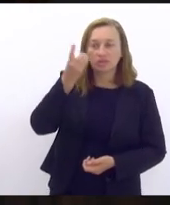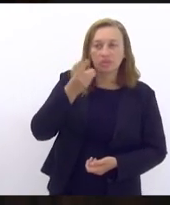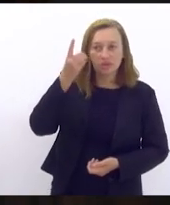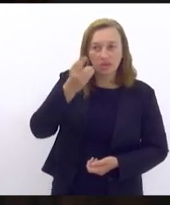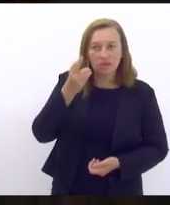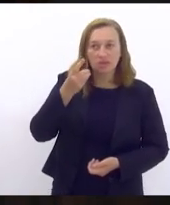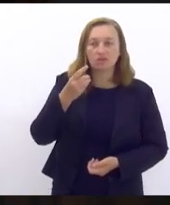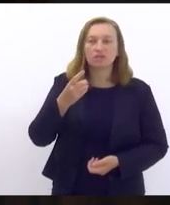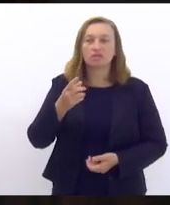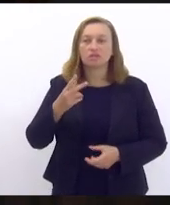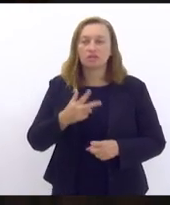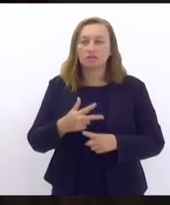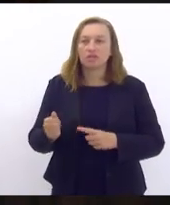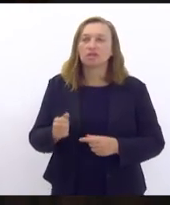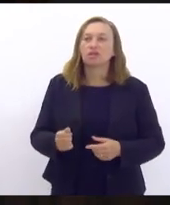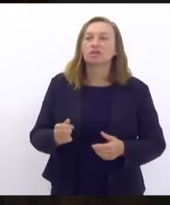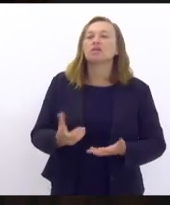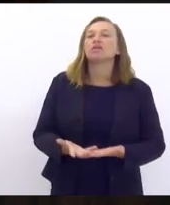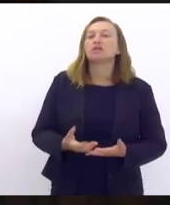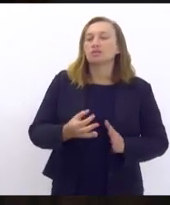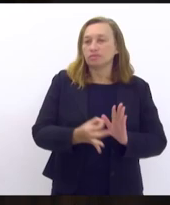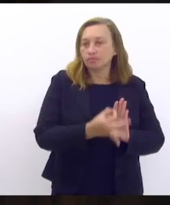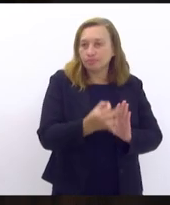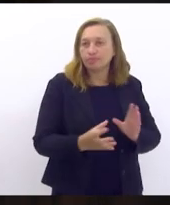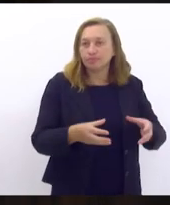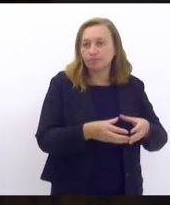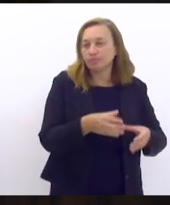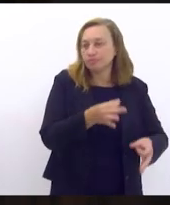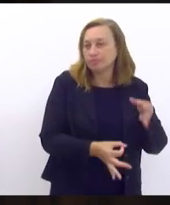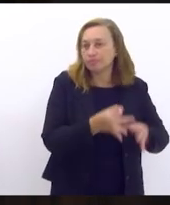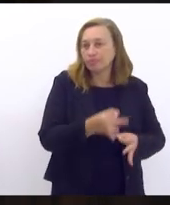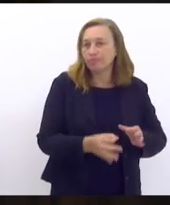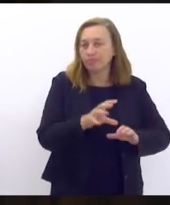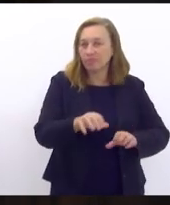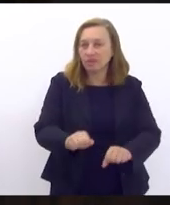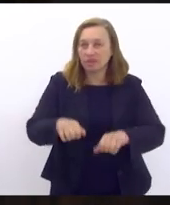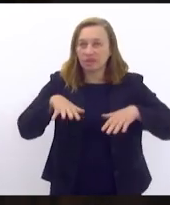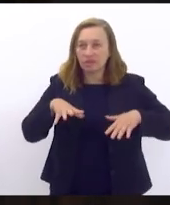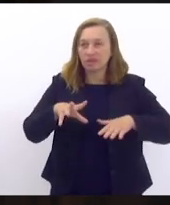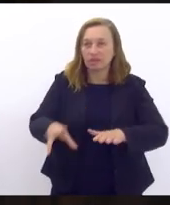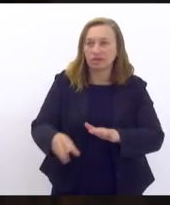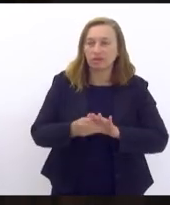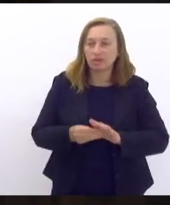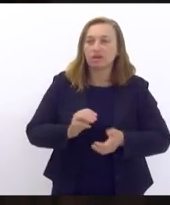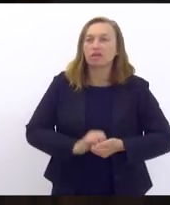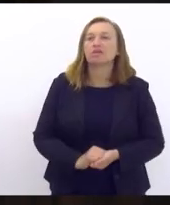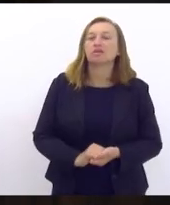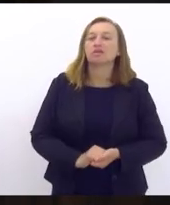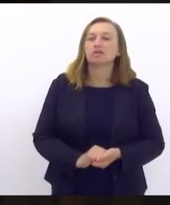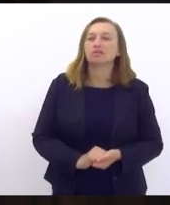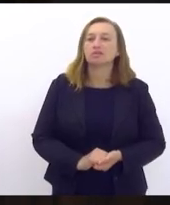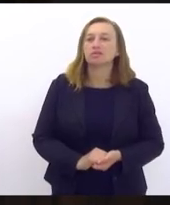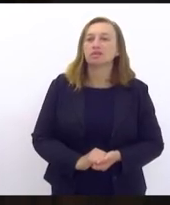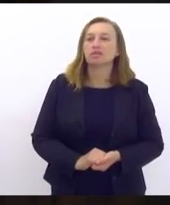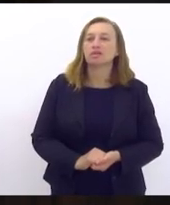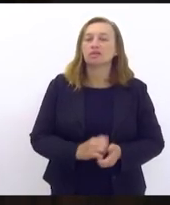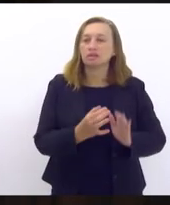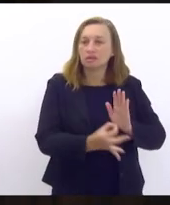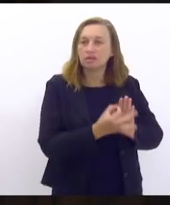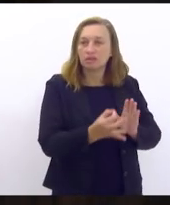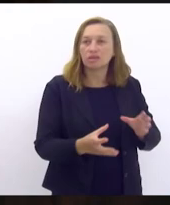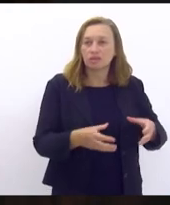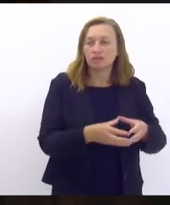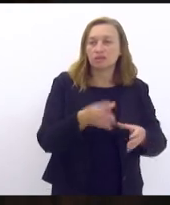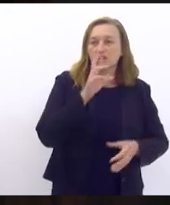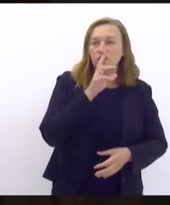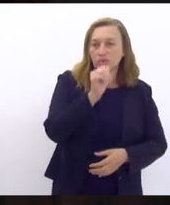do vencido. Pendente parecer da Comissão de Constituição e Justiça das emendas de plenário. Para emitir parecer, o deputado